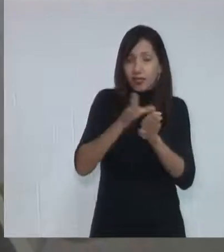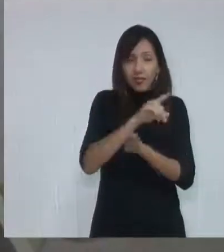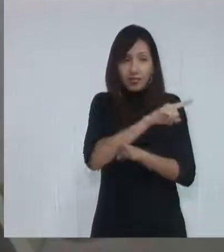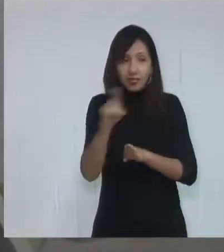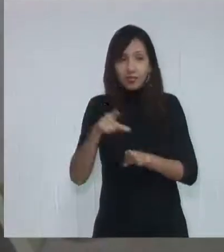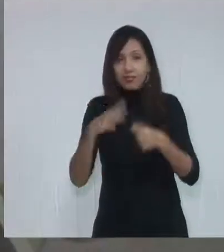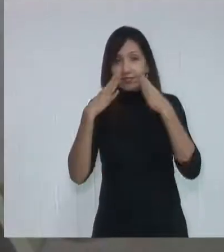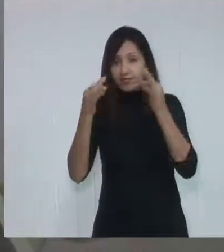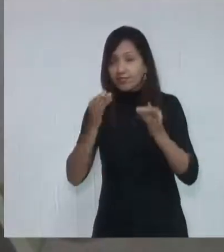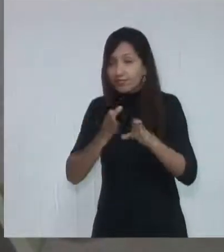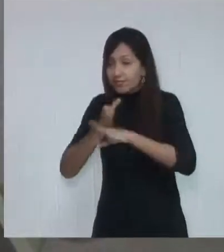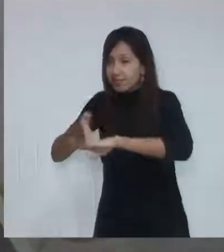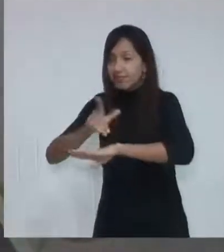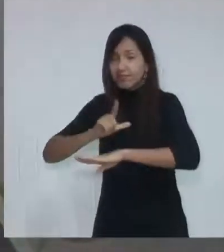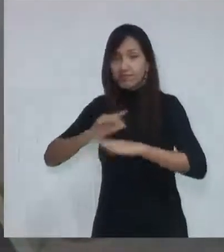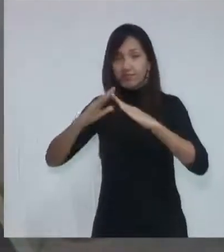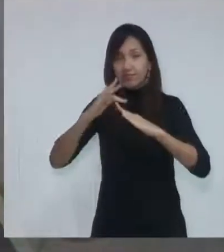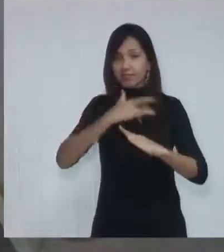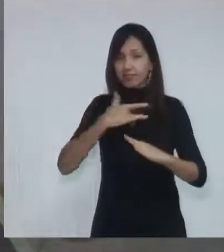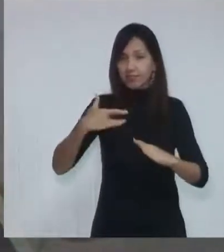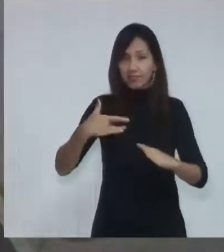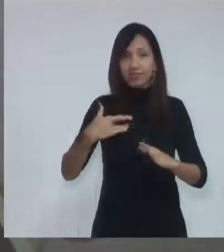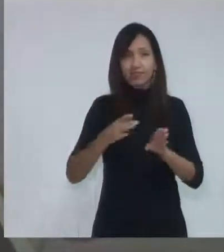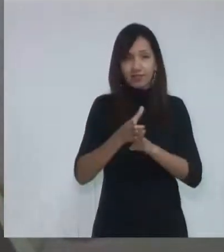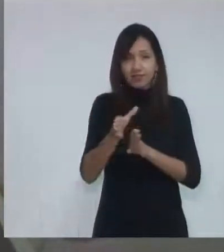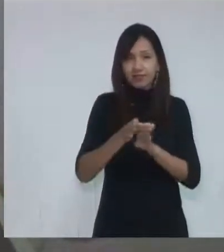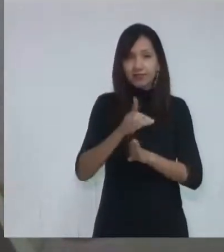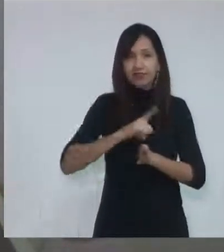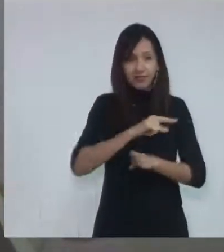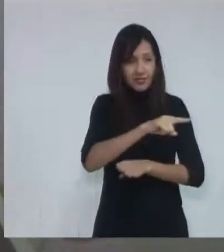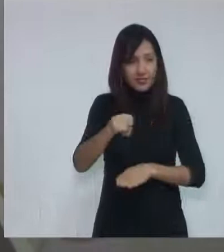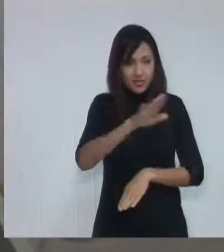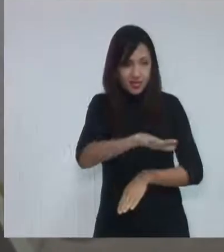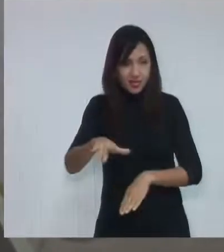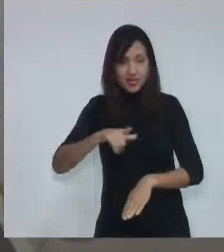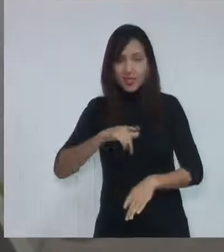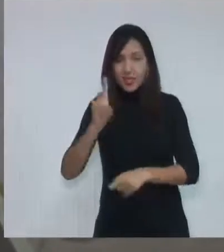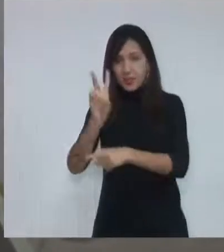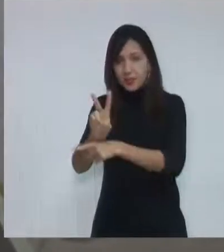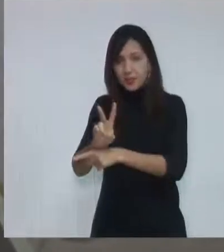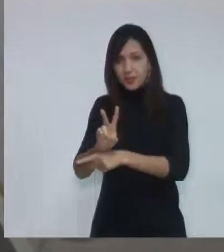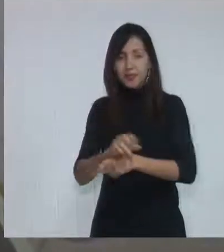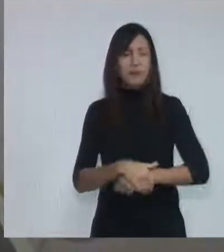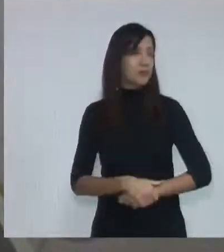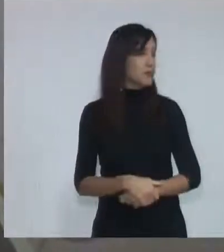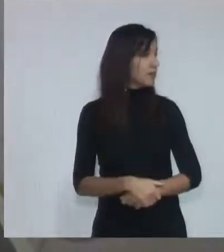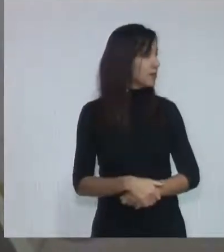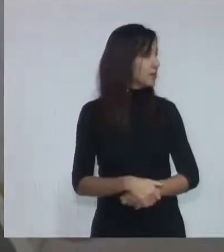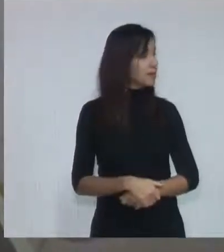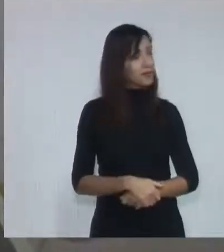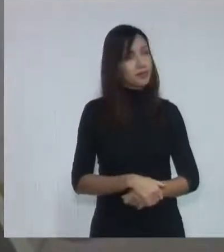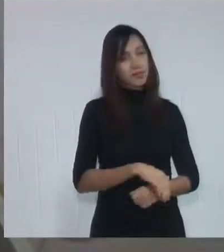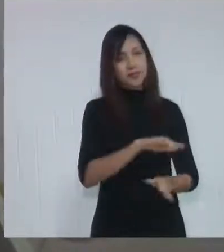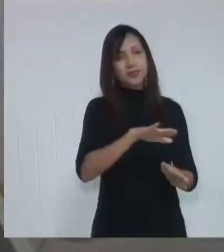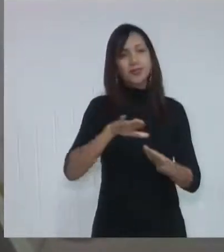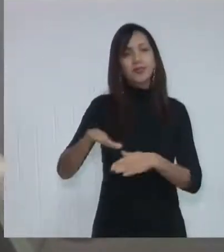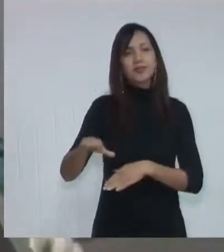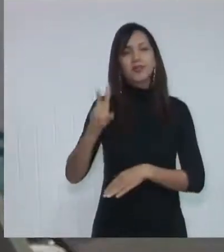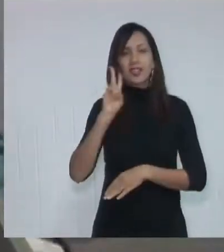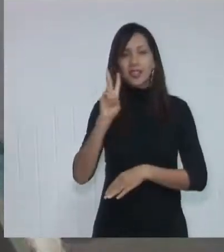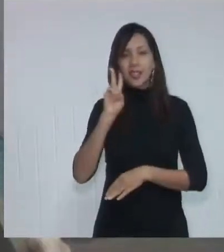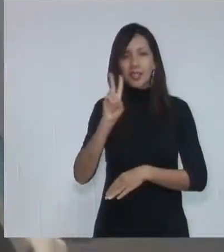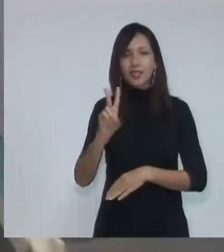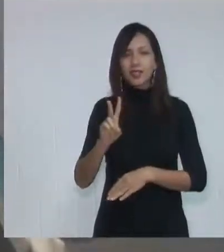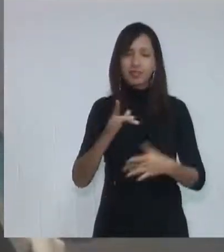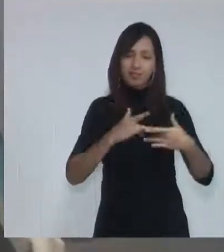mais propagandear, eu acho que é a palavra certa, não é? Para que as crianças sejam protegidas. Também aqui lembrando a moção de